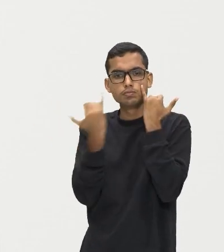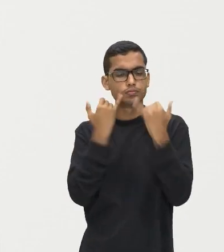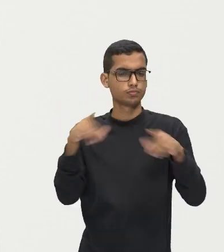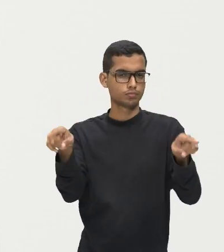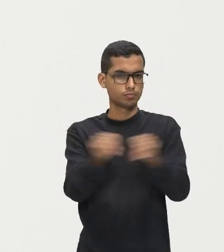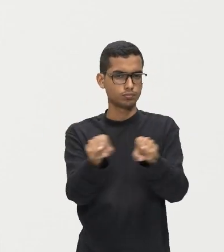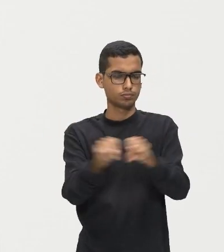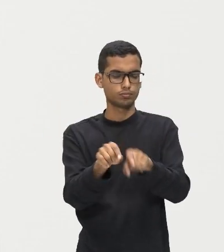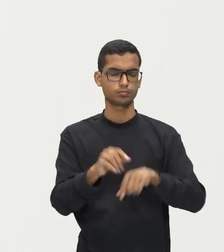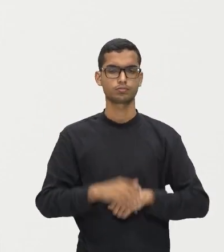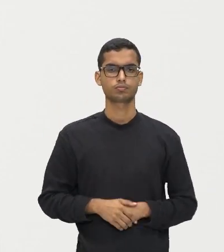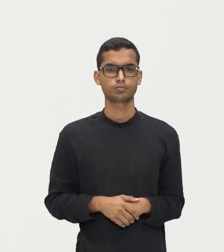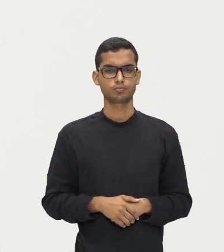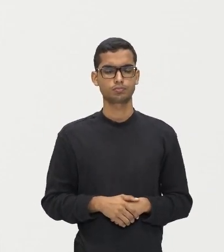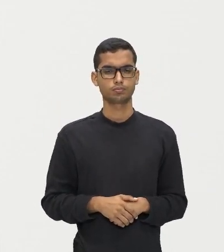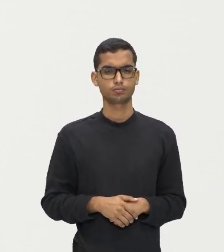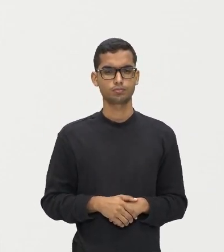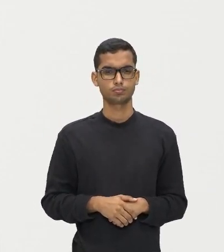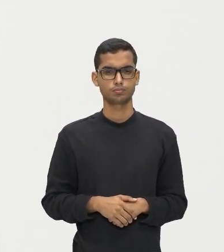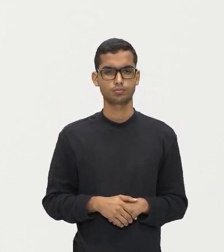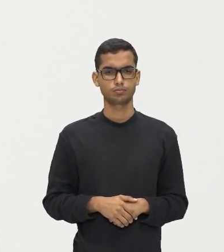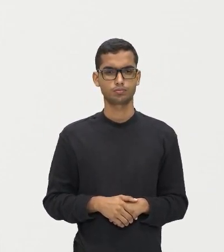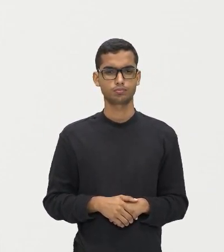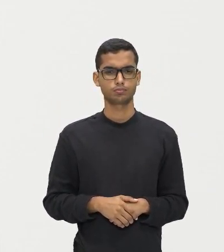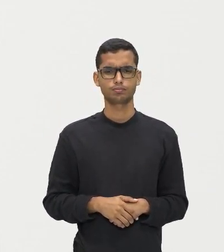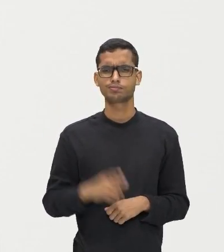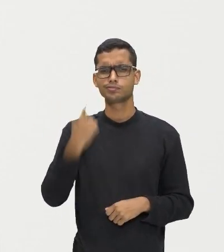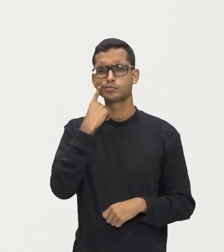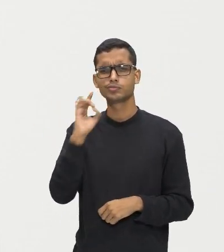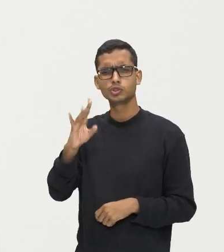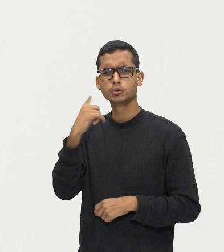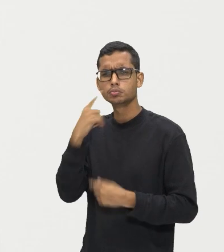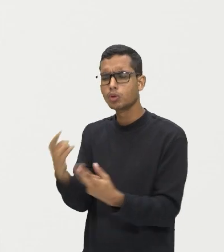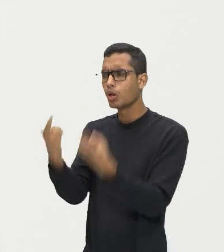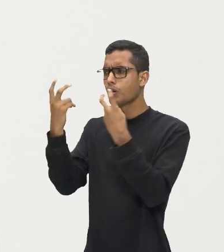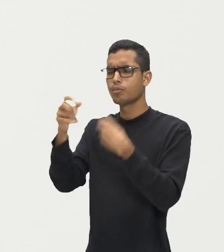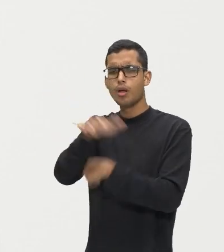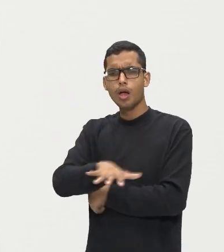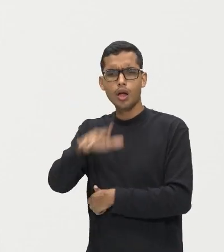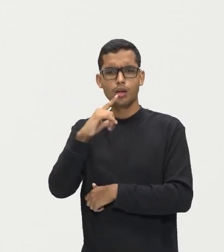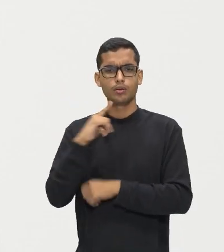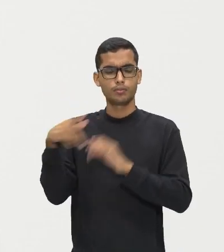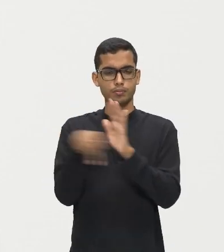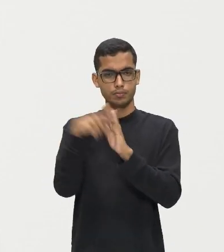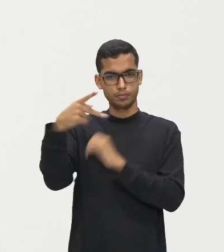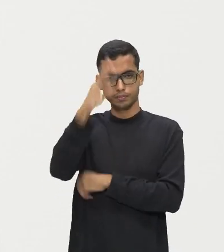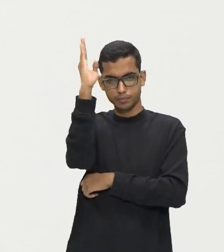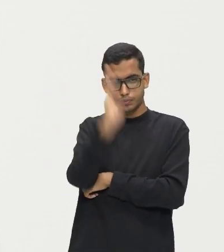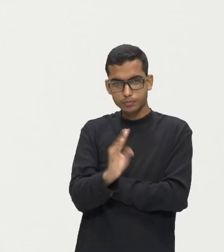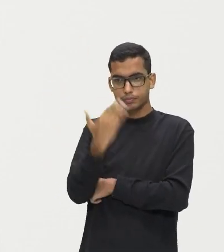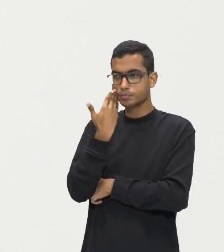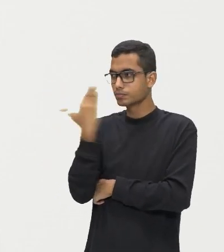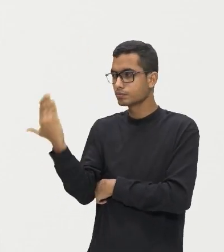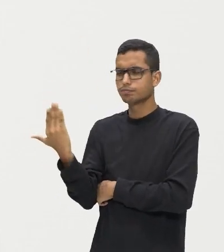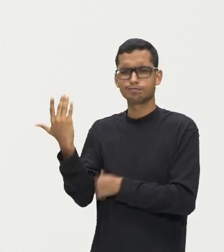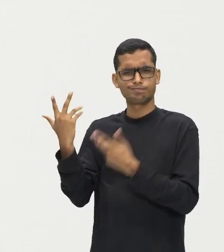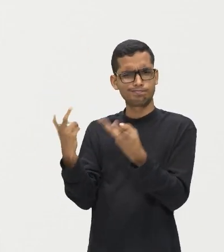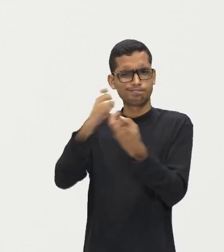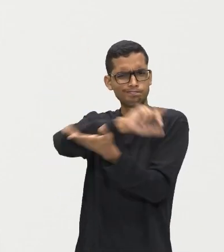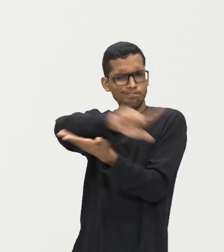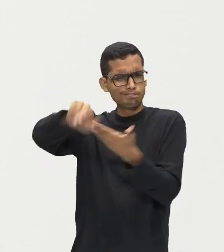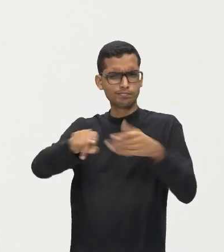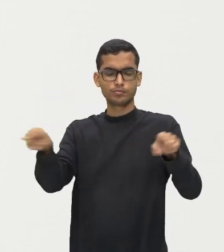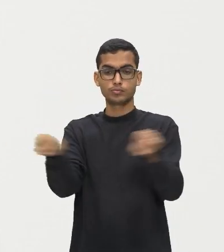dentro desse mapa, então, eu só vou encontrar as regiões hidrográficas brasileiras. E aí eu já identifico várias. O Brasil,